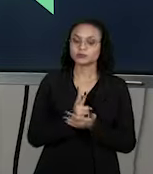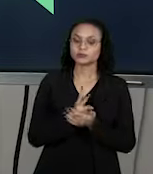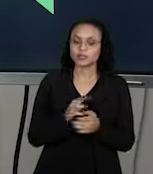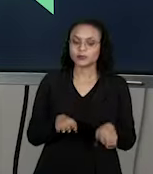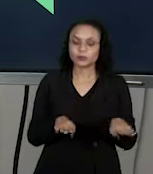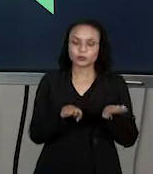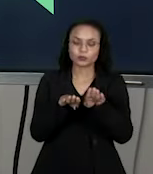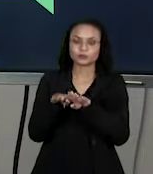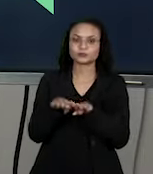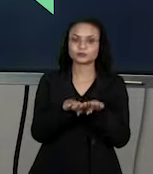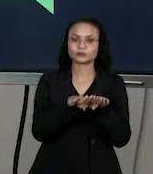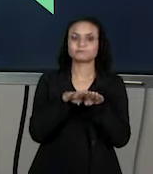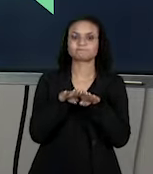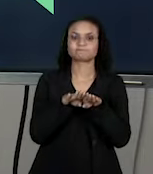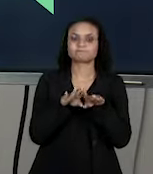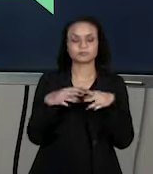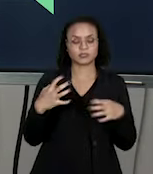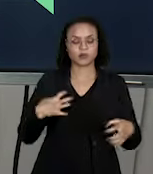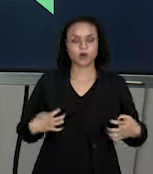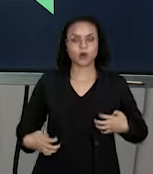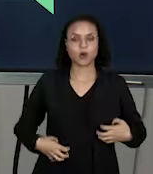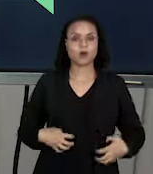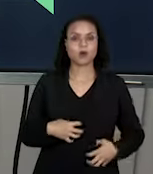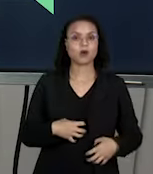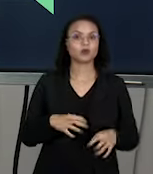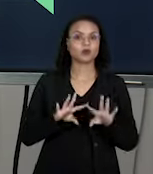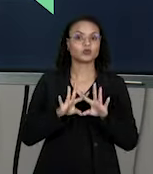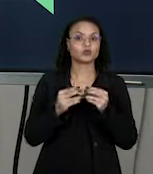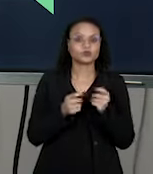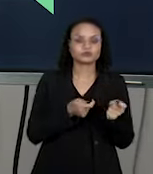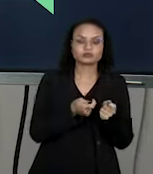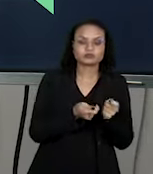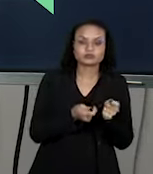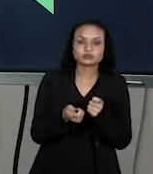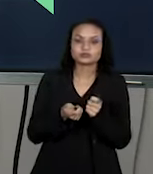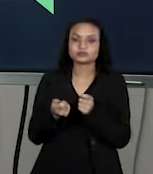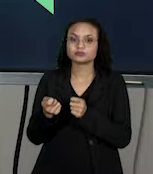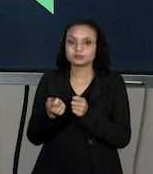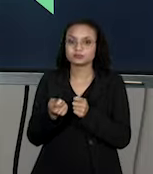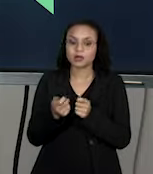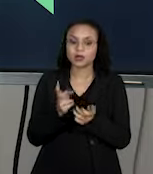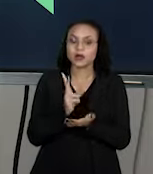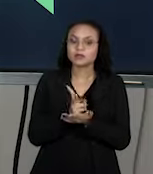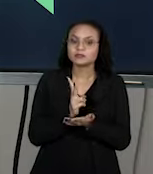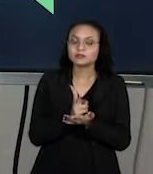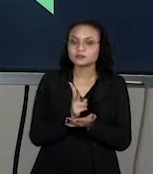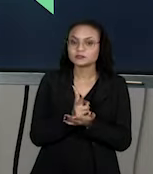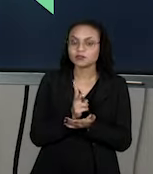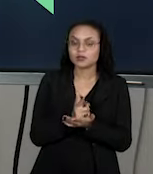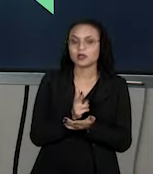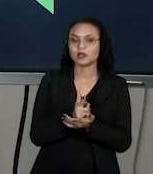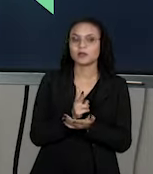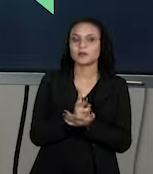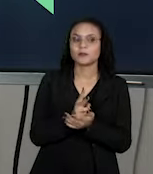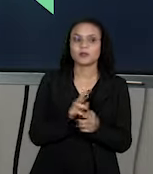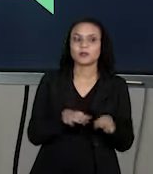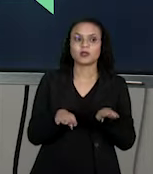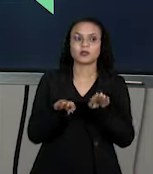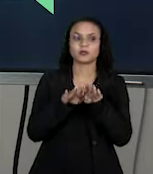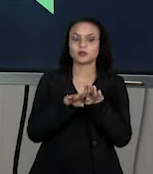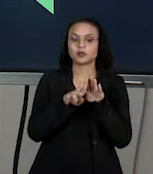os órgãos são regulados para que você mantenha ali um equilíbrio no corpo, que é chamado